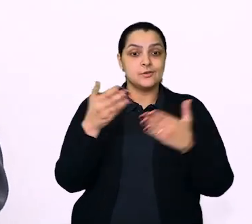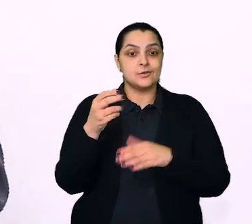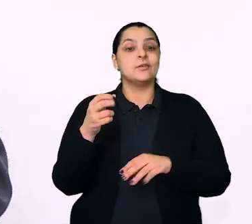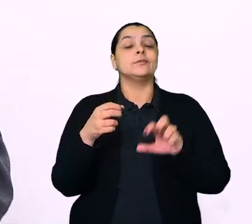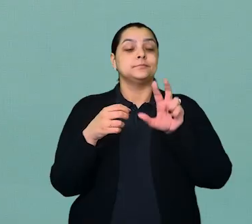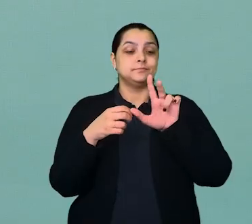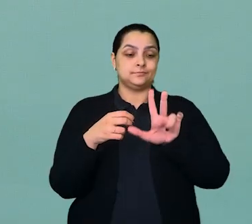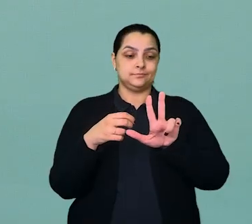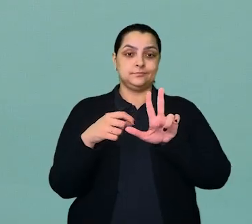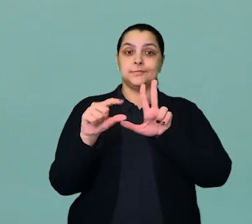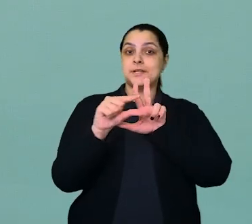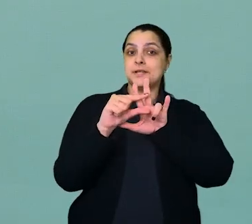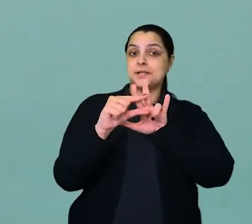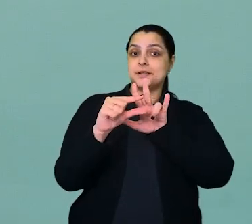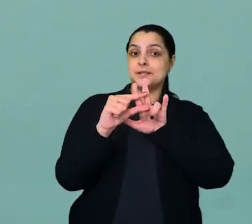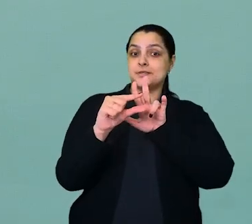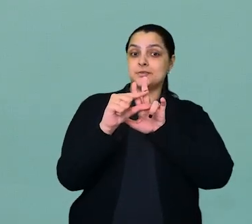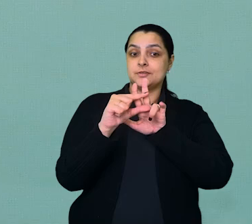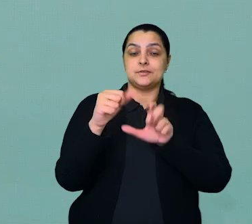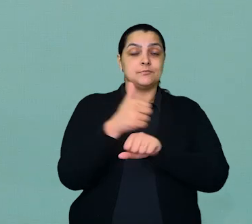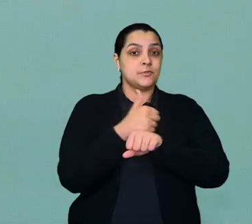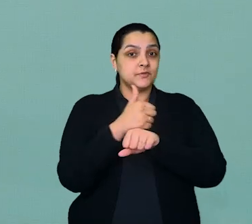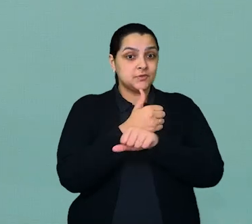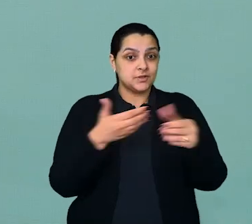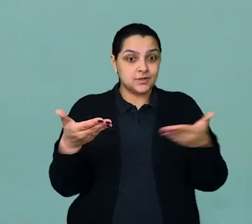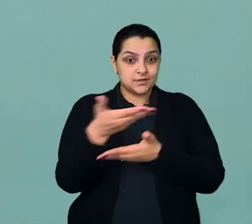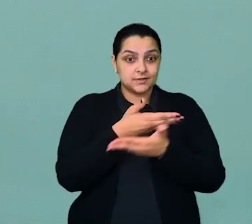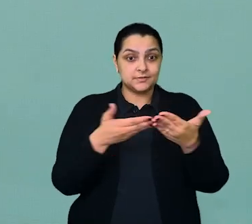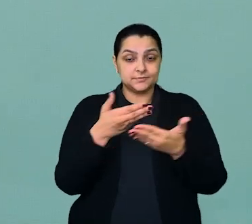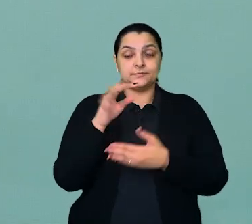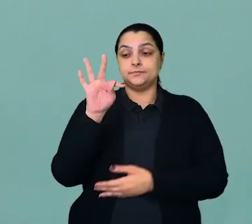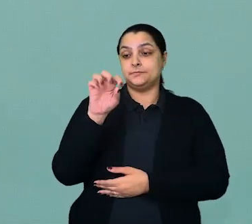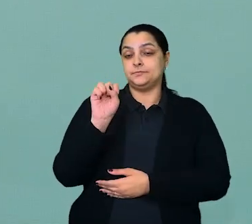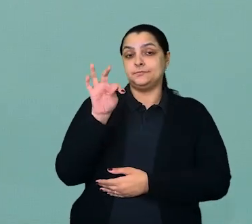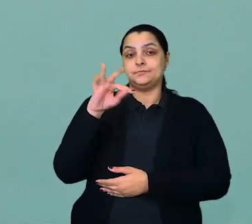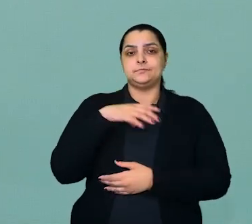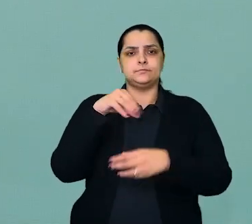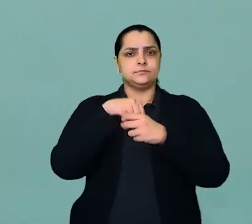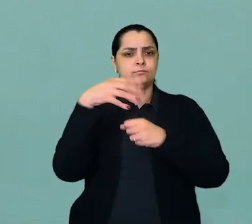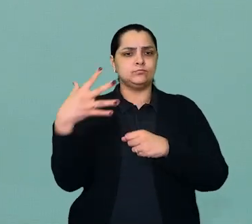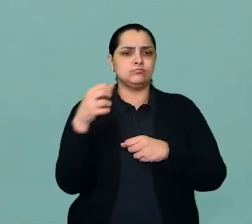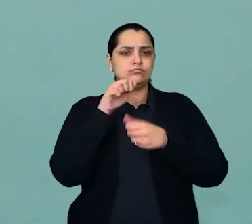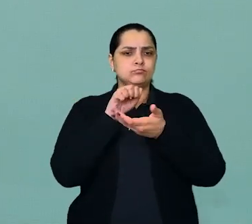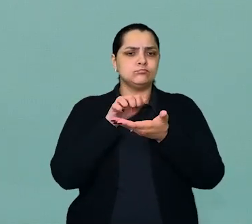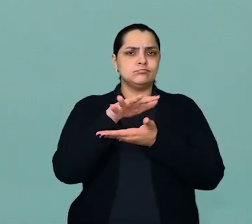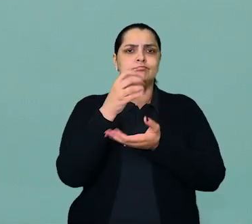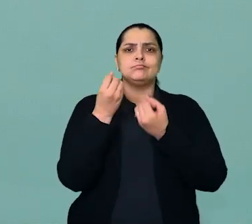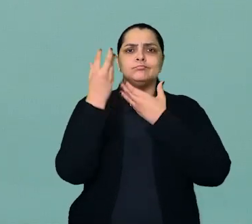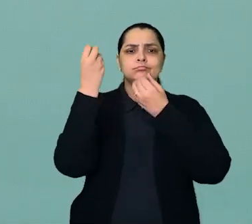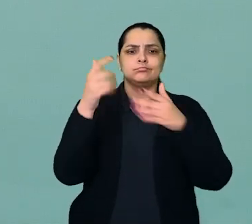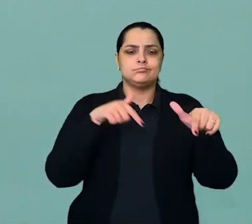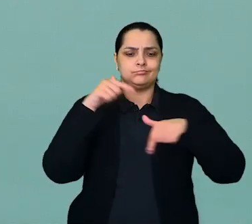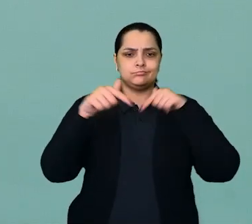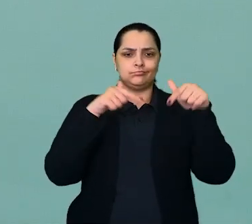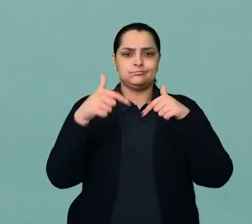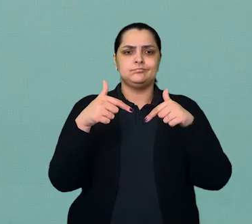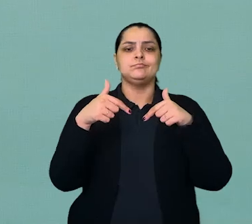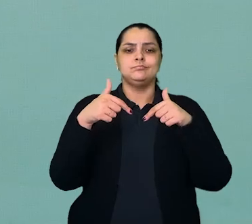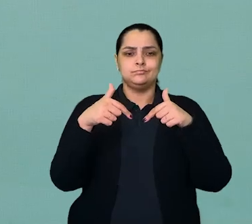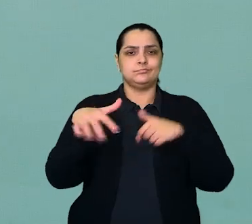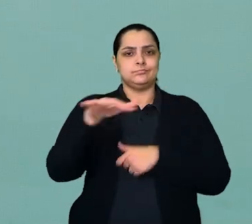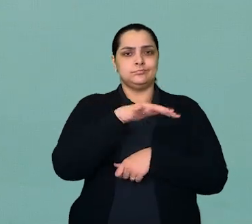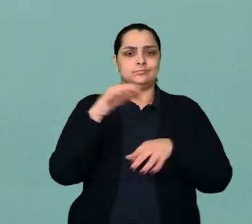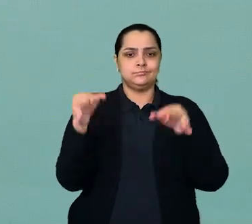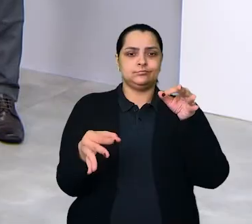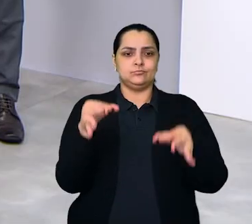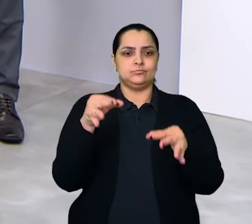no LinkedIn. Na maior rede profissional do mundo, o TST compartilha conteúdos para informar as pessoas que atuam principalmente na